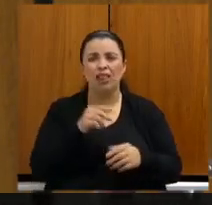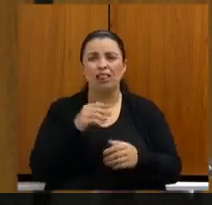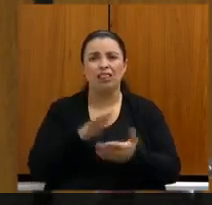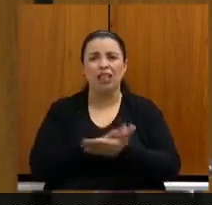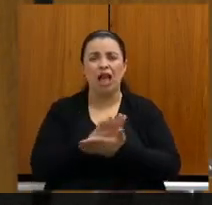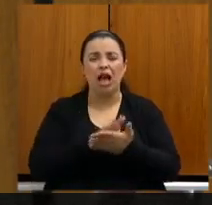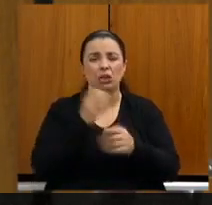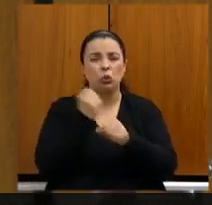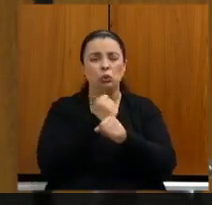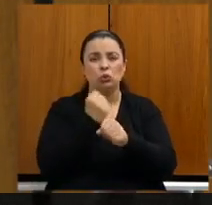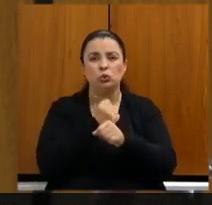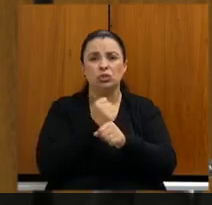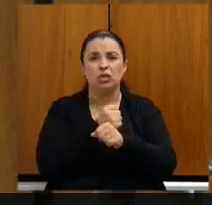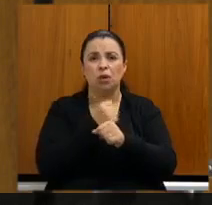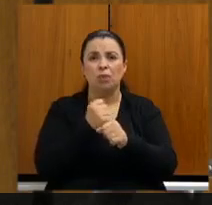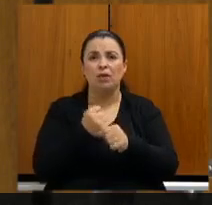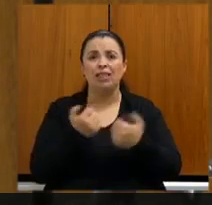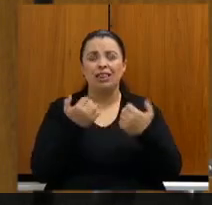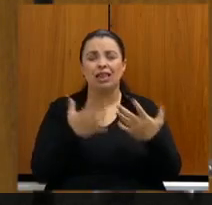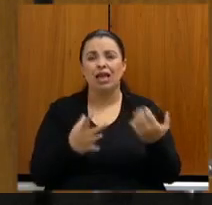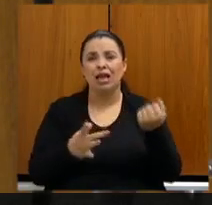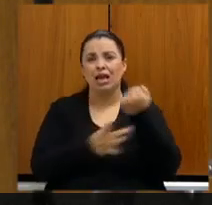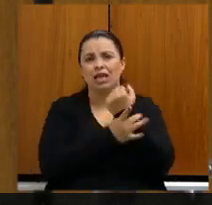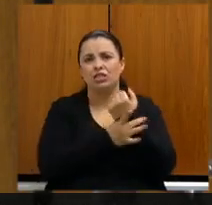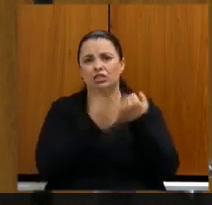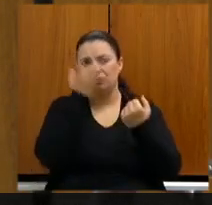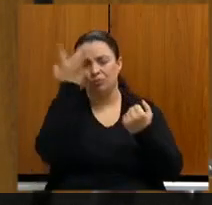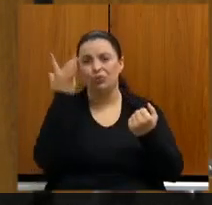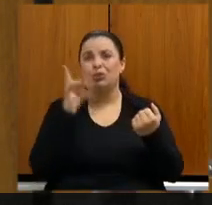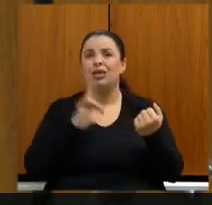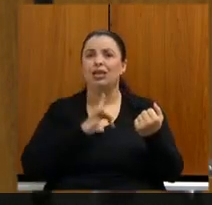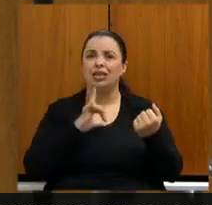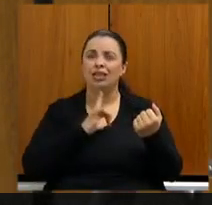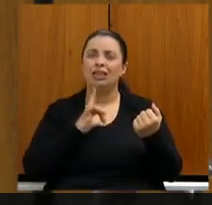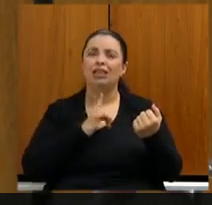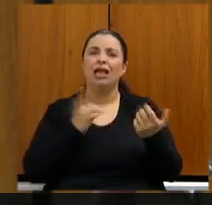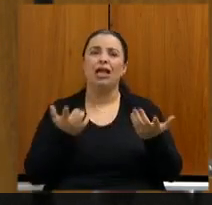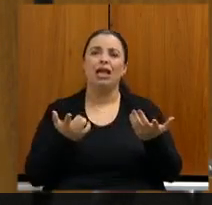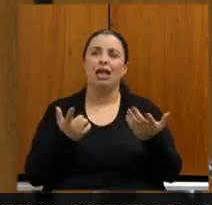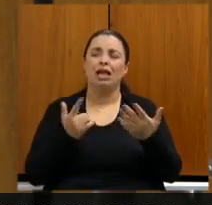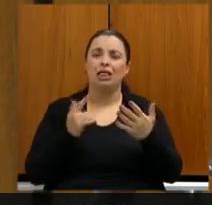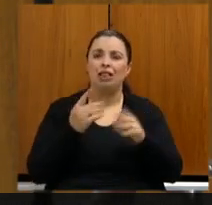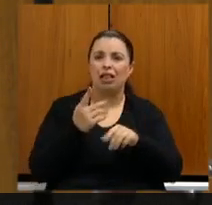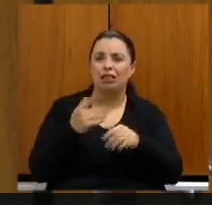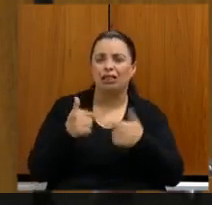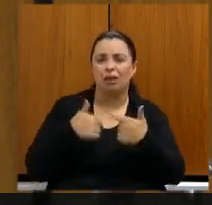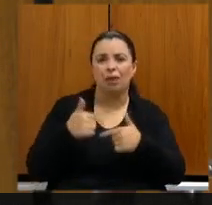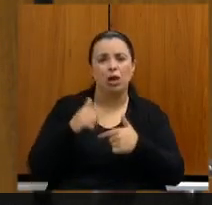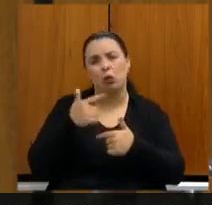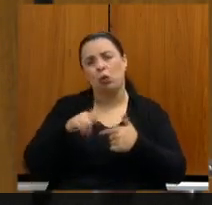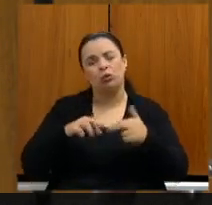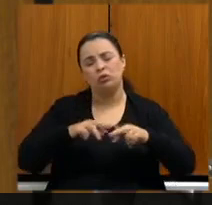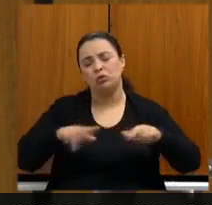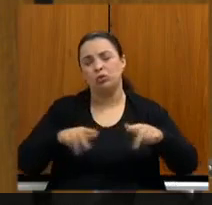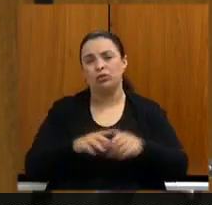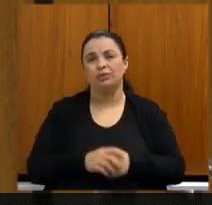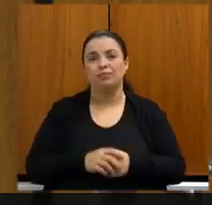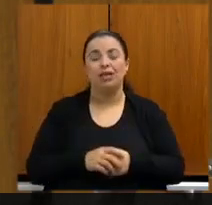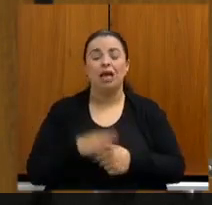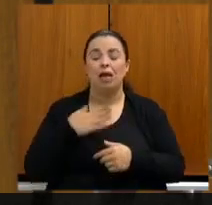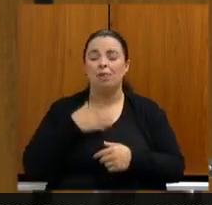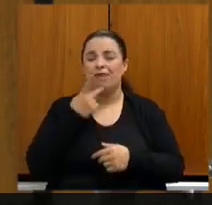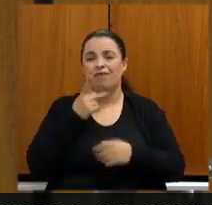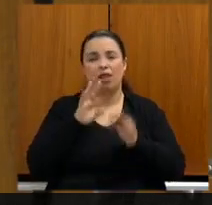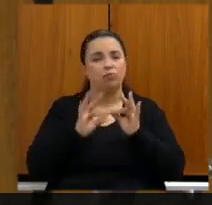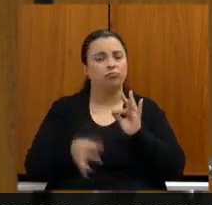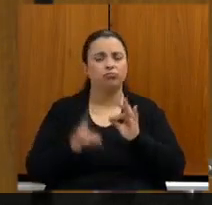nada é para poder garantir que essas pessoas vão ter aí alternativa em relação a isso eu vou me encerrar por aqui não vou não